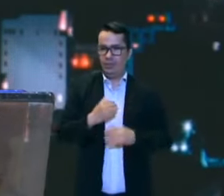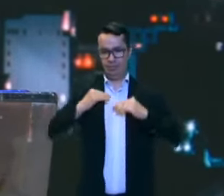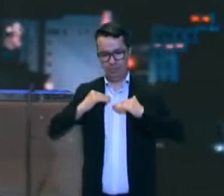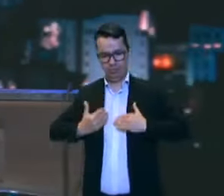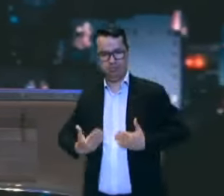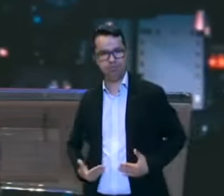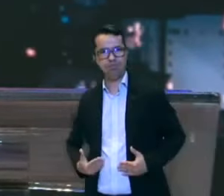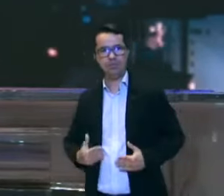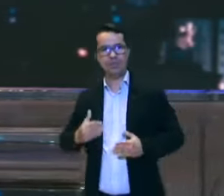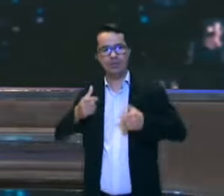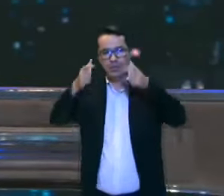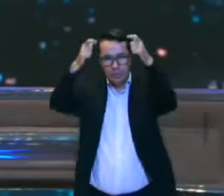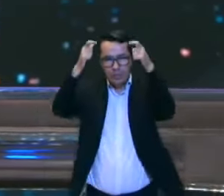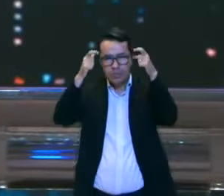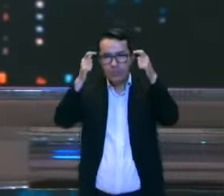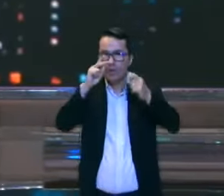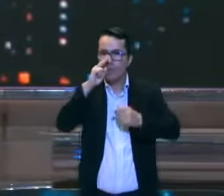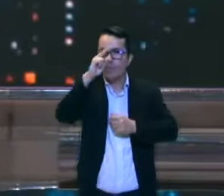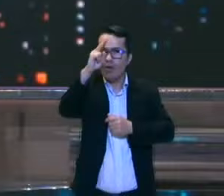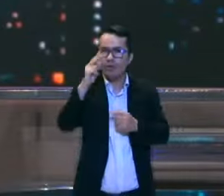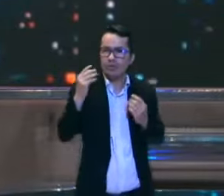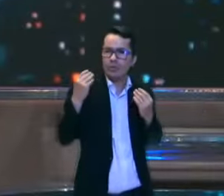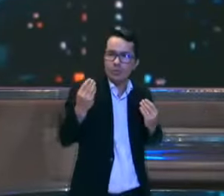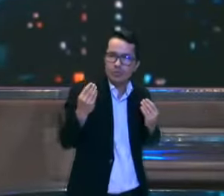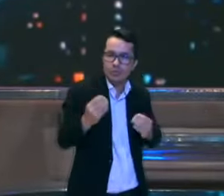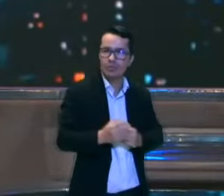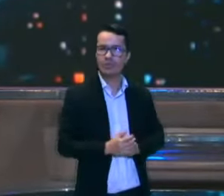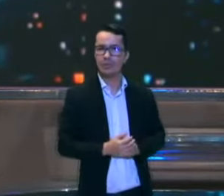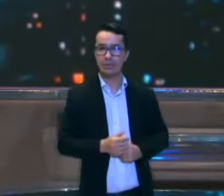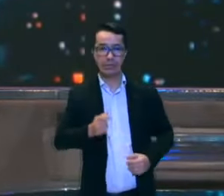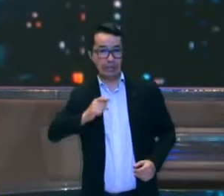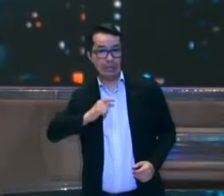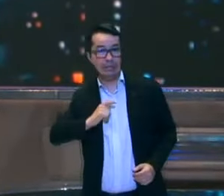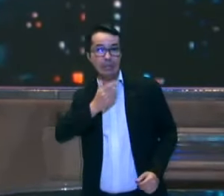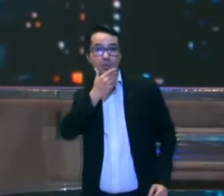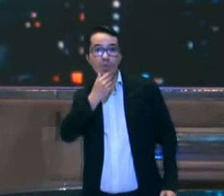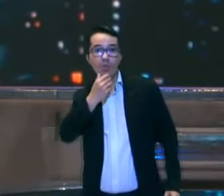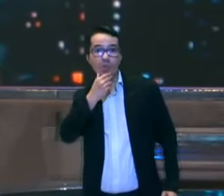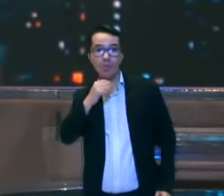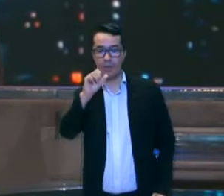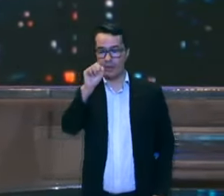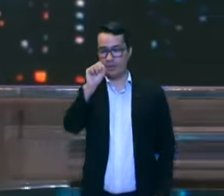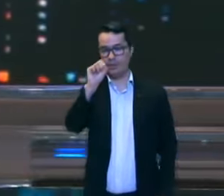ciladas? Strong vai traduzir como pedra de